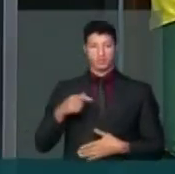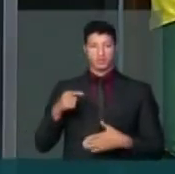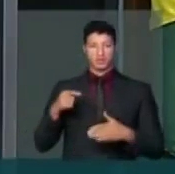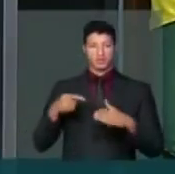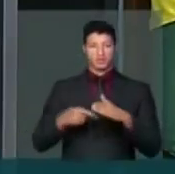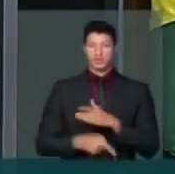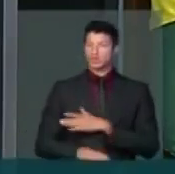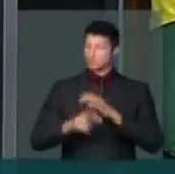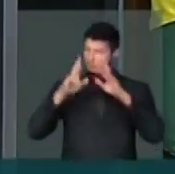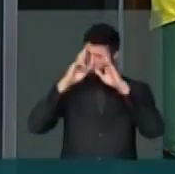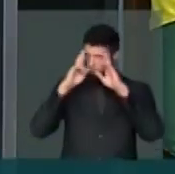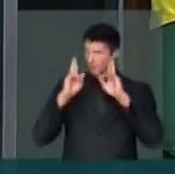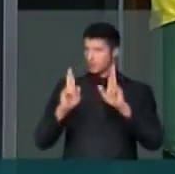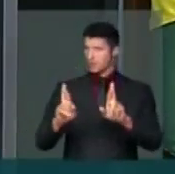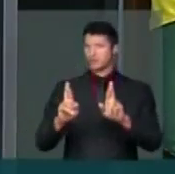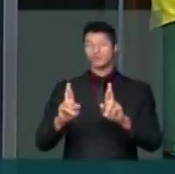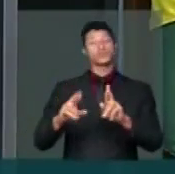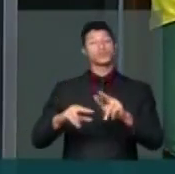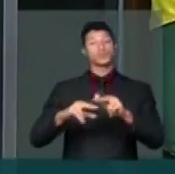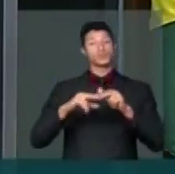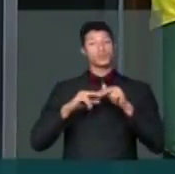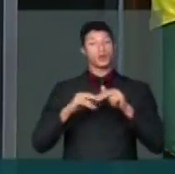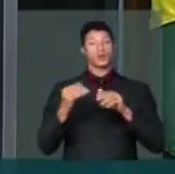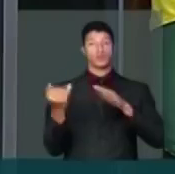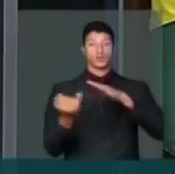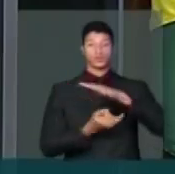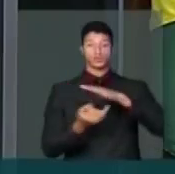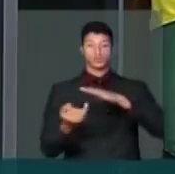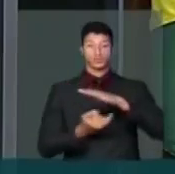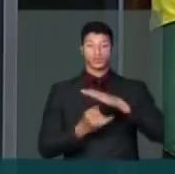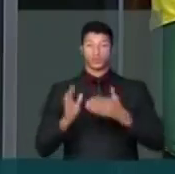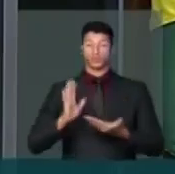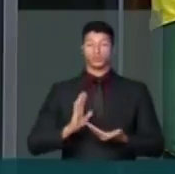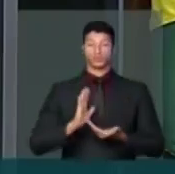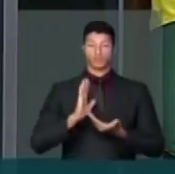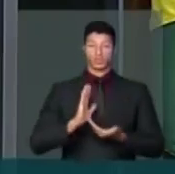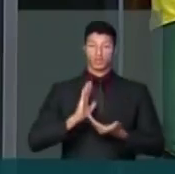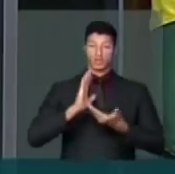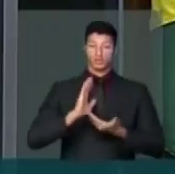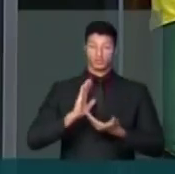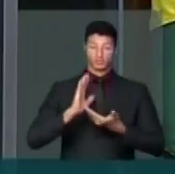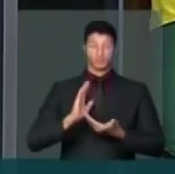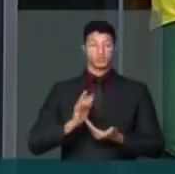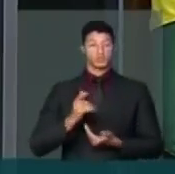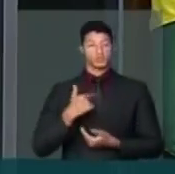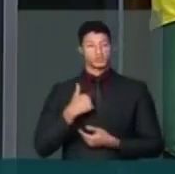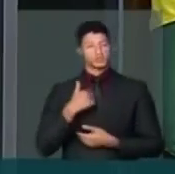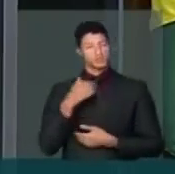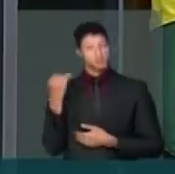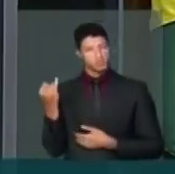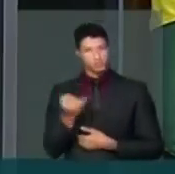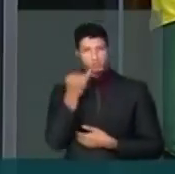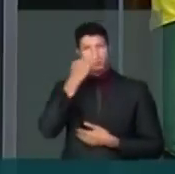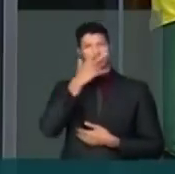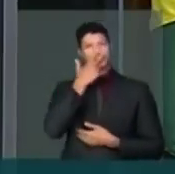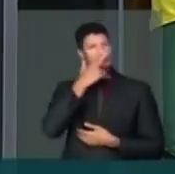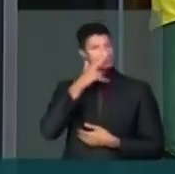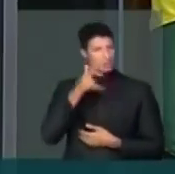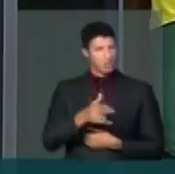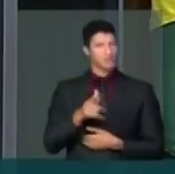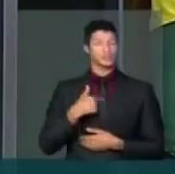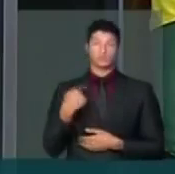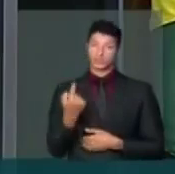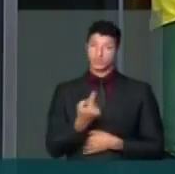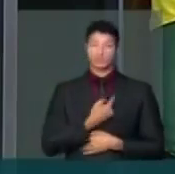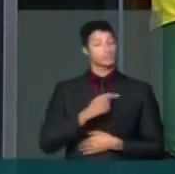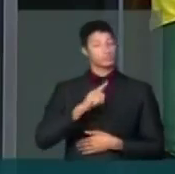profundo respeito pela instituição parlamento. Acho fundamental que a